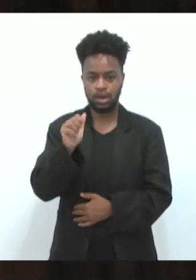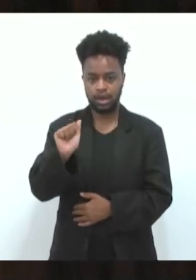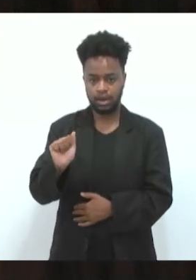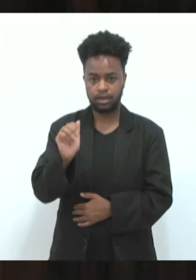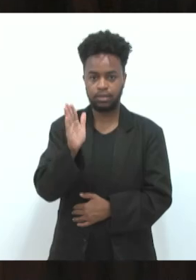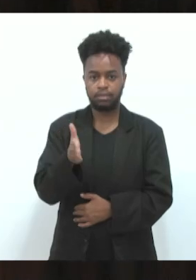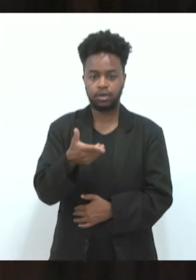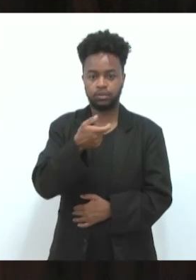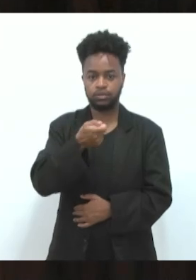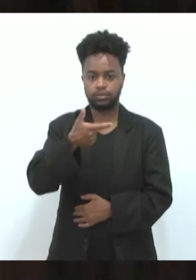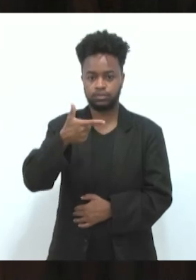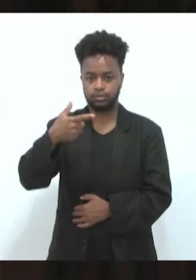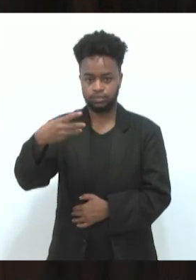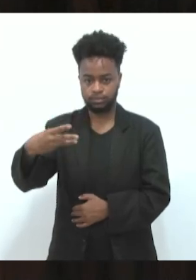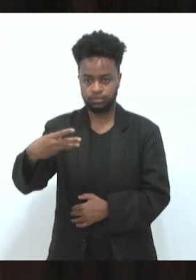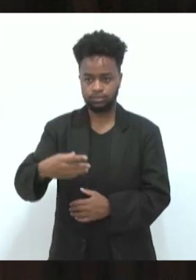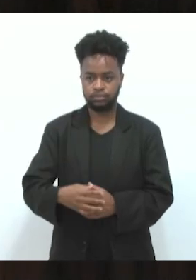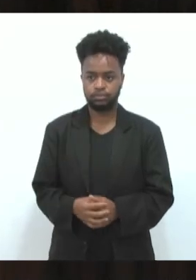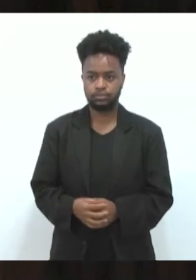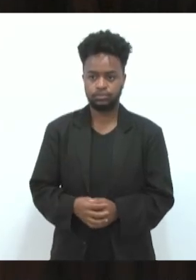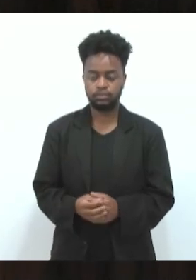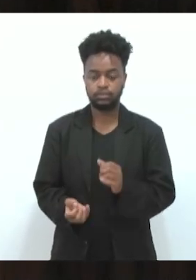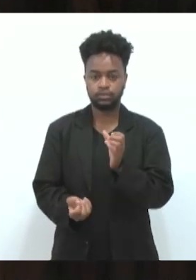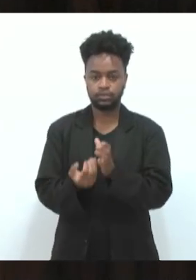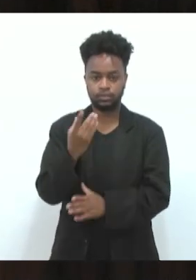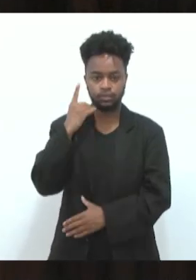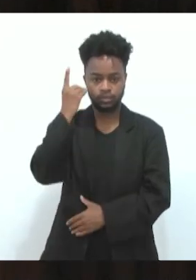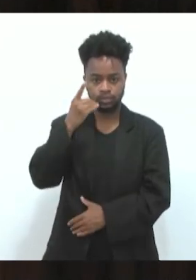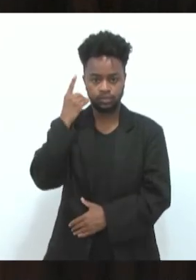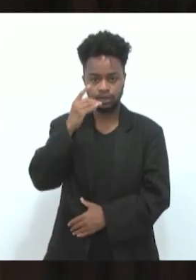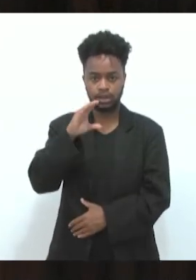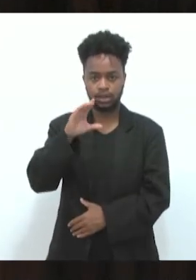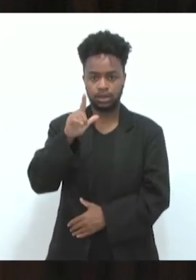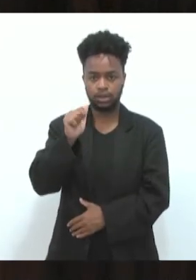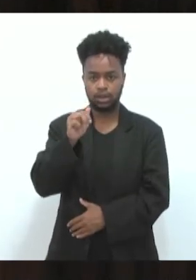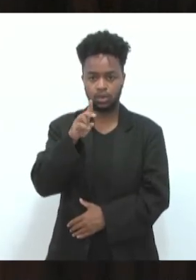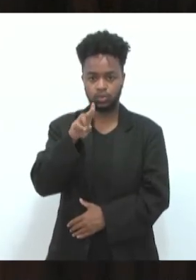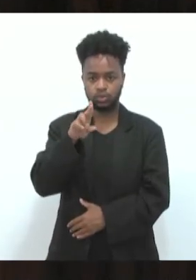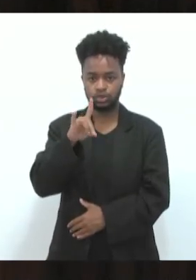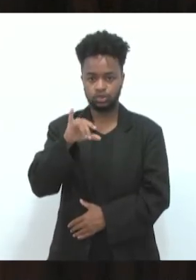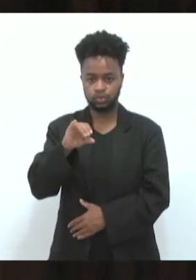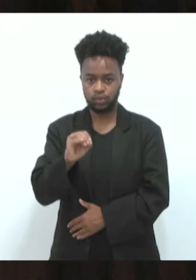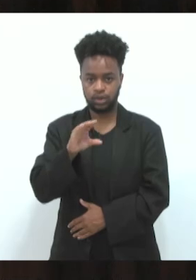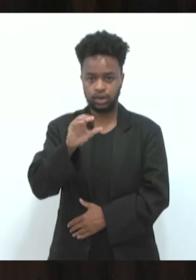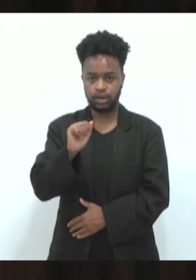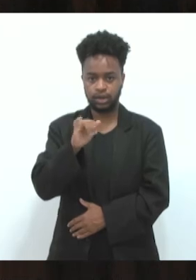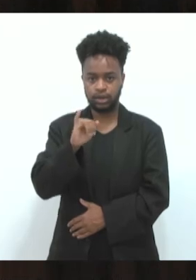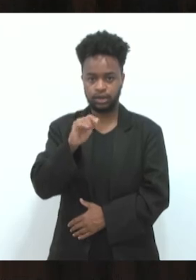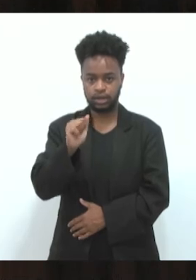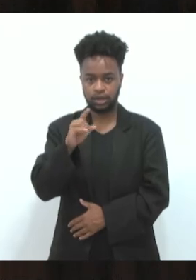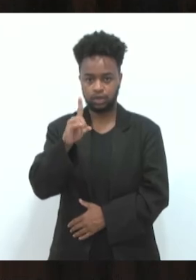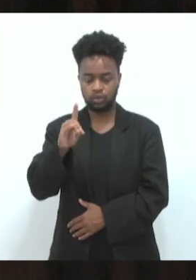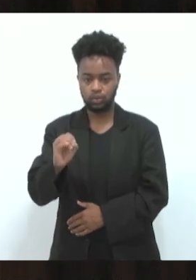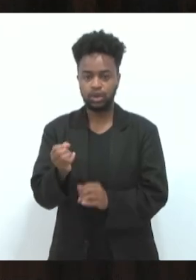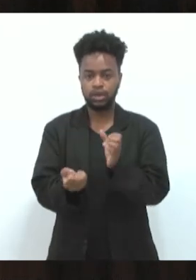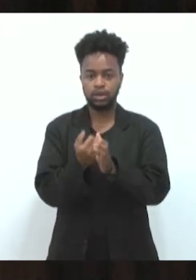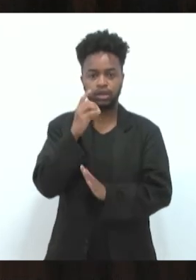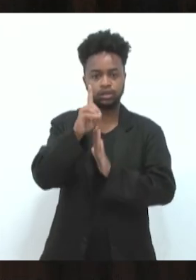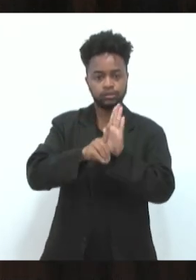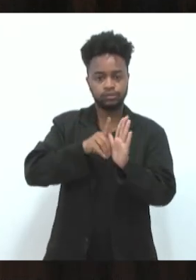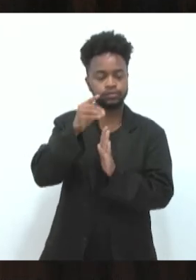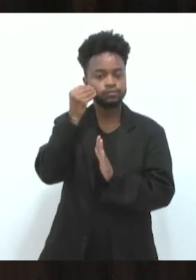2251-A de 2023, de autoria do deputado Cláudio Caiado, que estabelece diretrizes para cálculo do volume